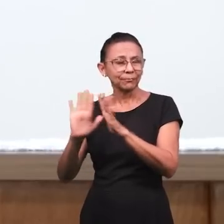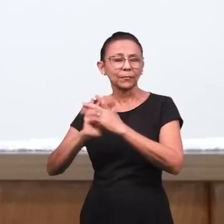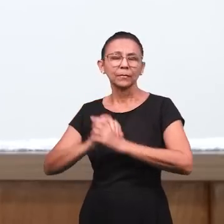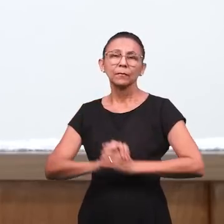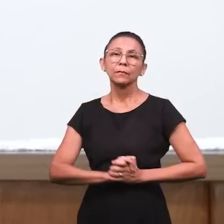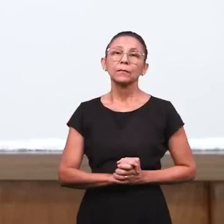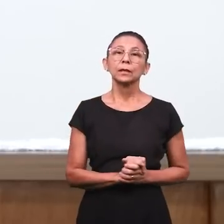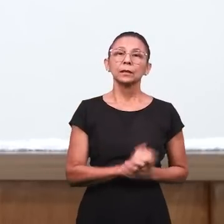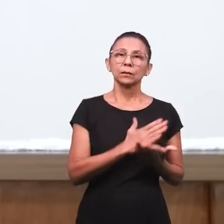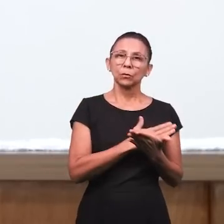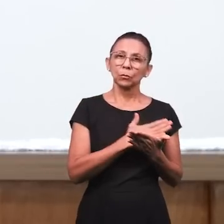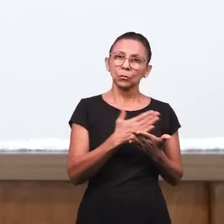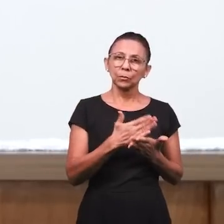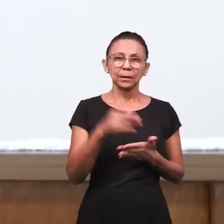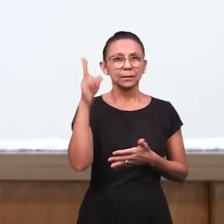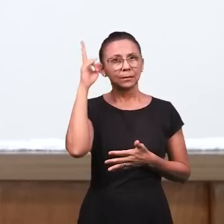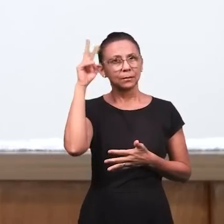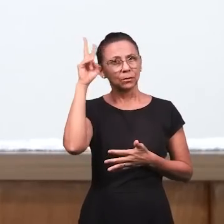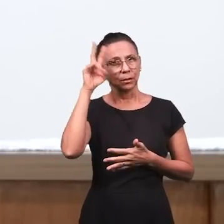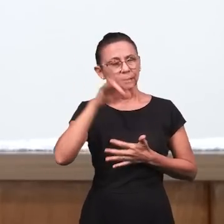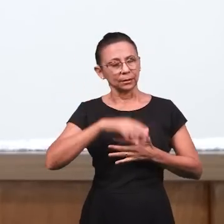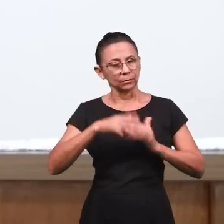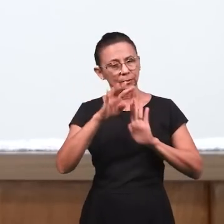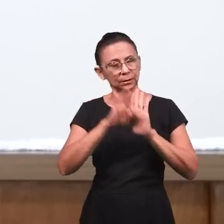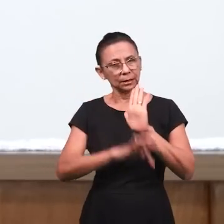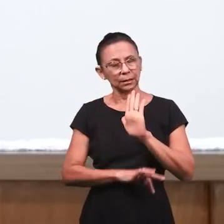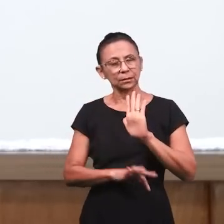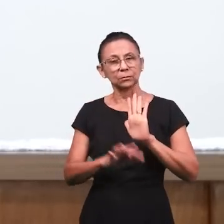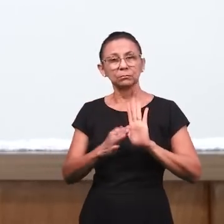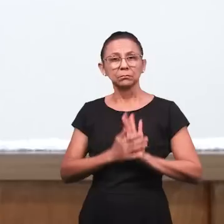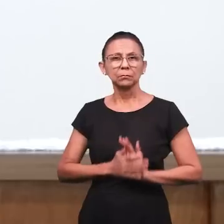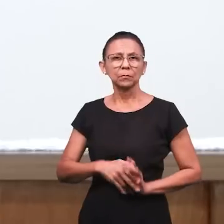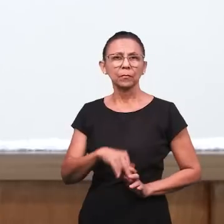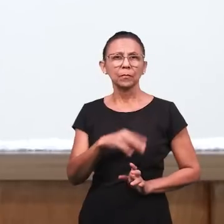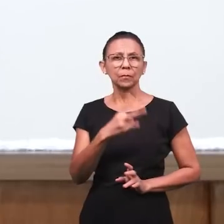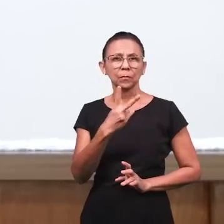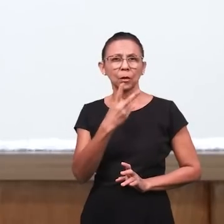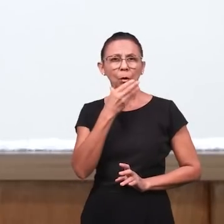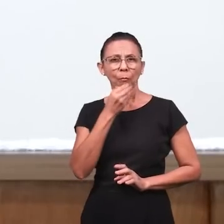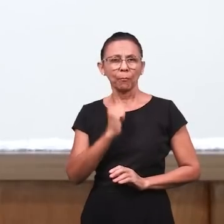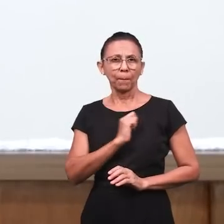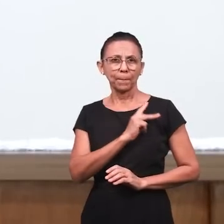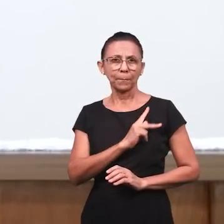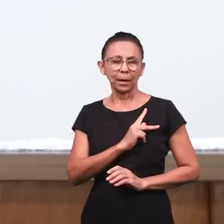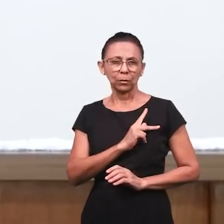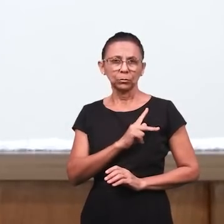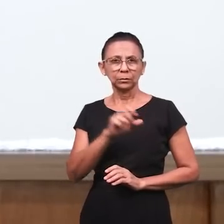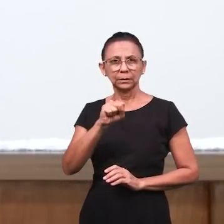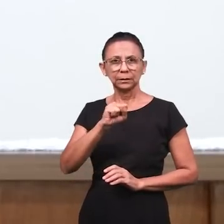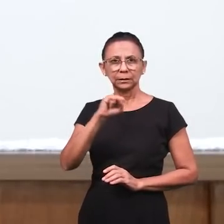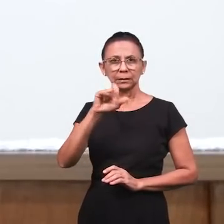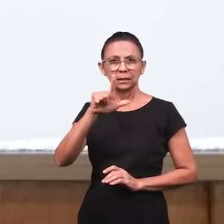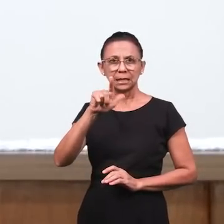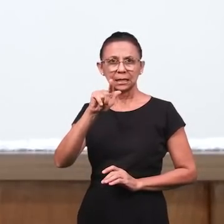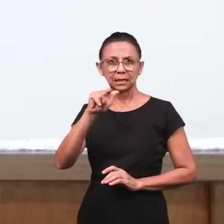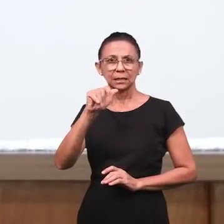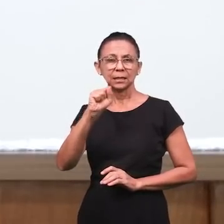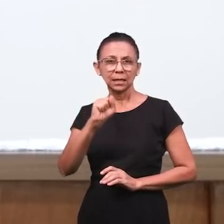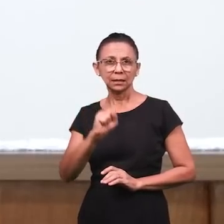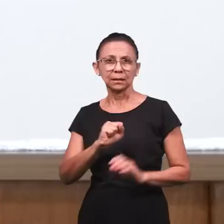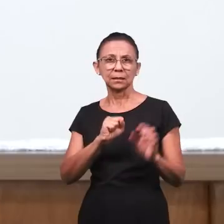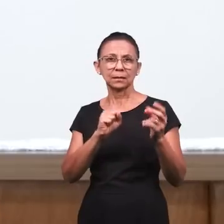meia-noite. Paulo e Silas estavam presos em meio a grandes perseguições, às oposições,